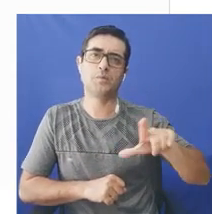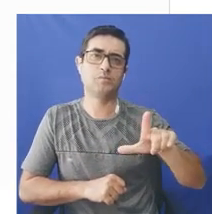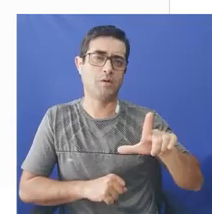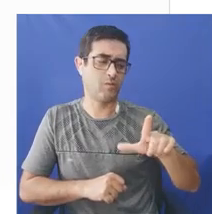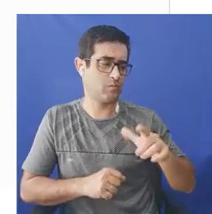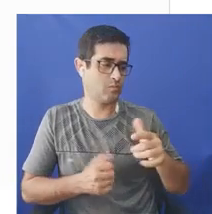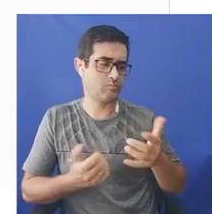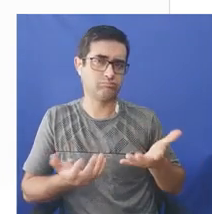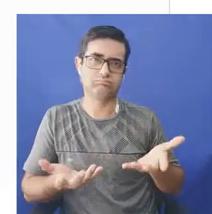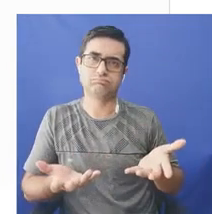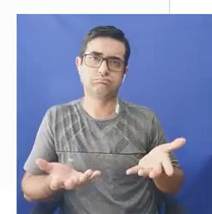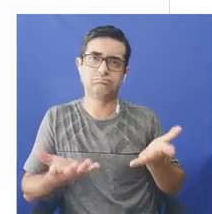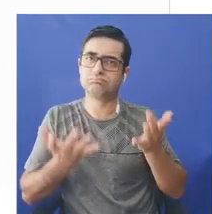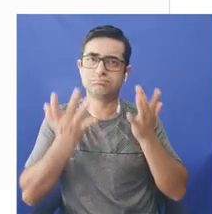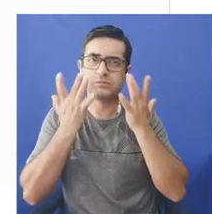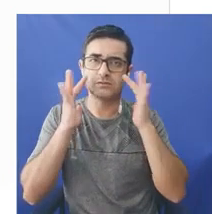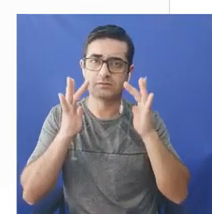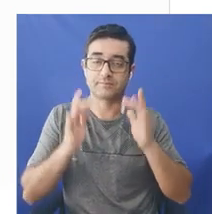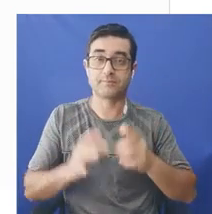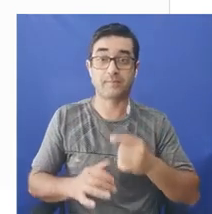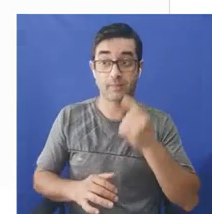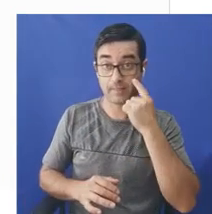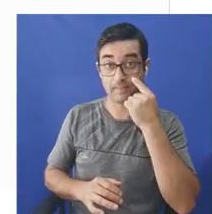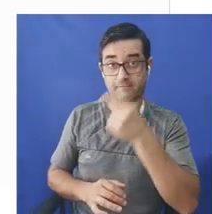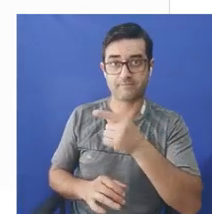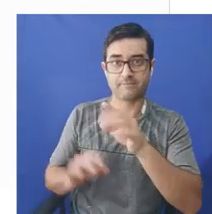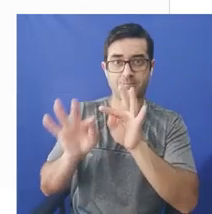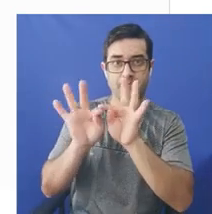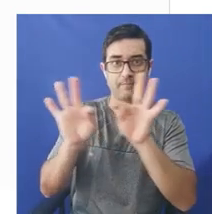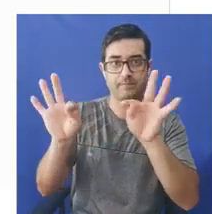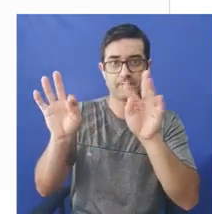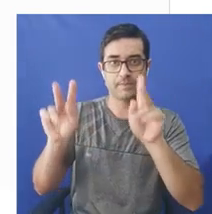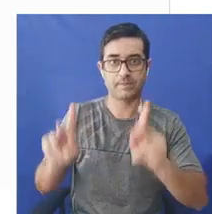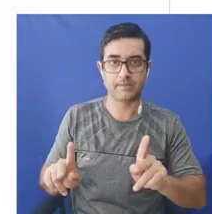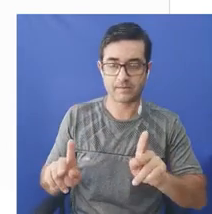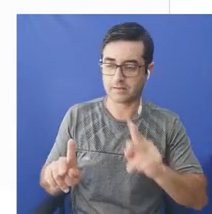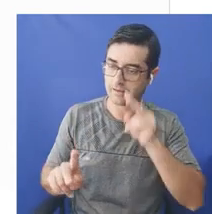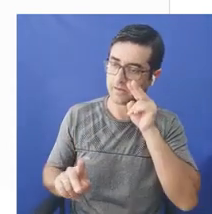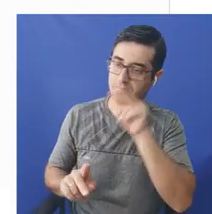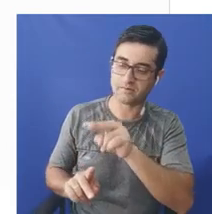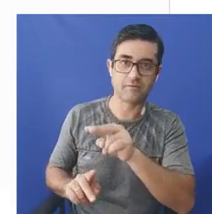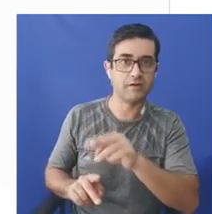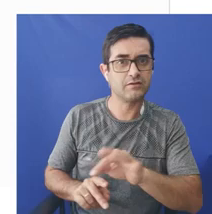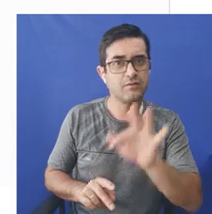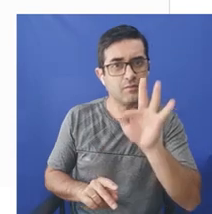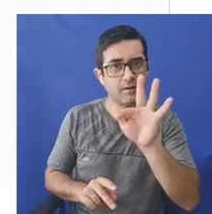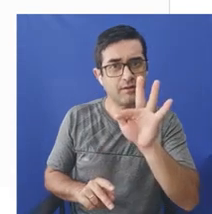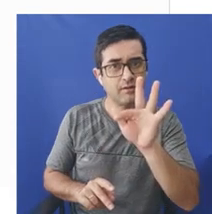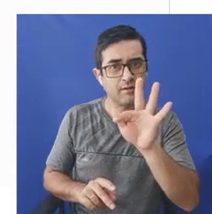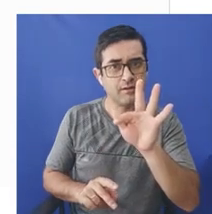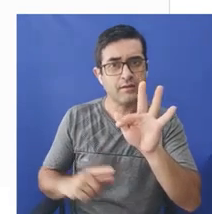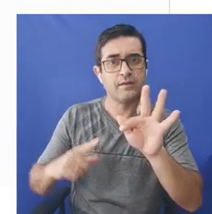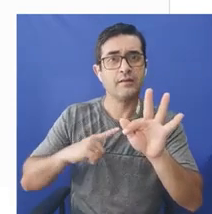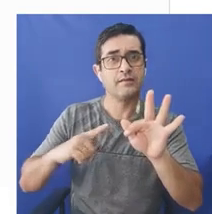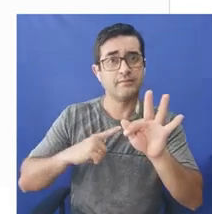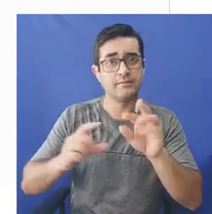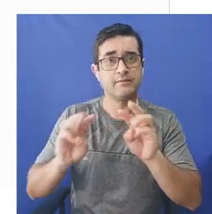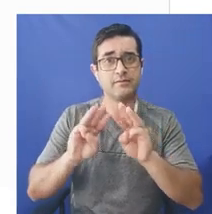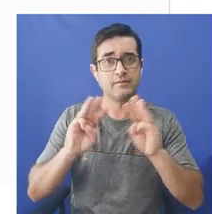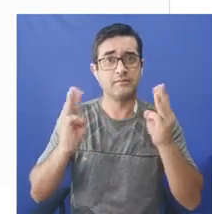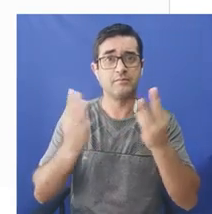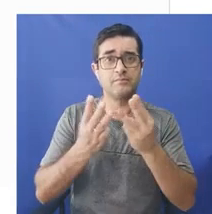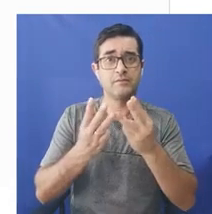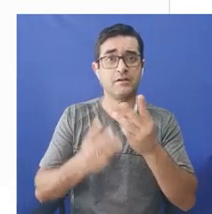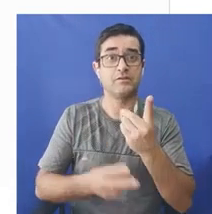eu vou ter ali. Lembrando, olha só. Eu vou lá para a tabela periódica e olho para a tabela periódica e vejo que o